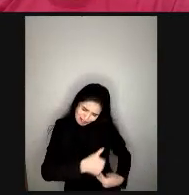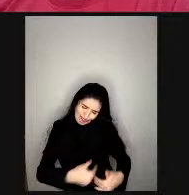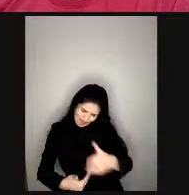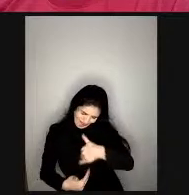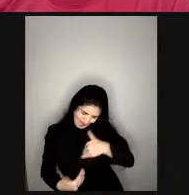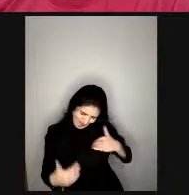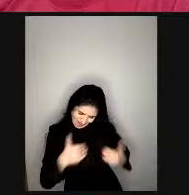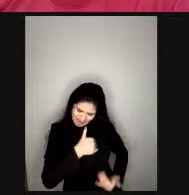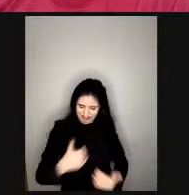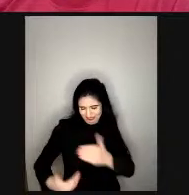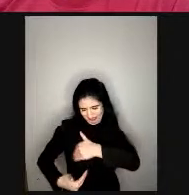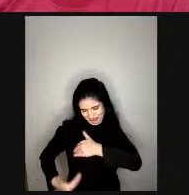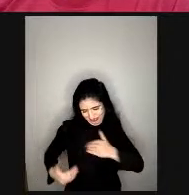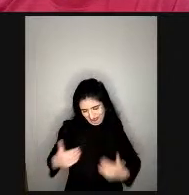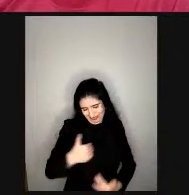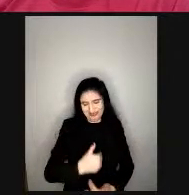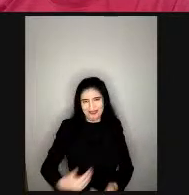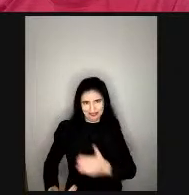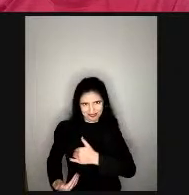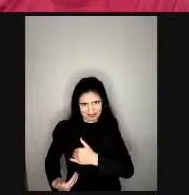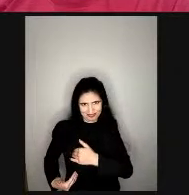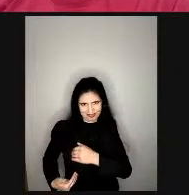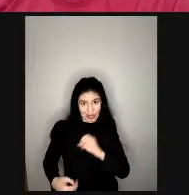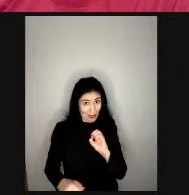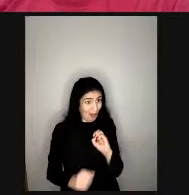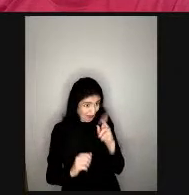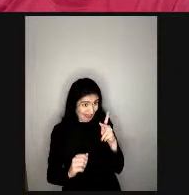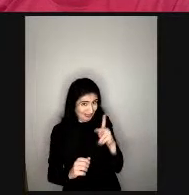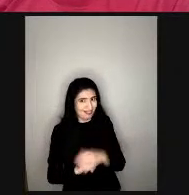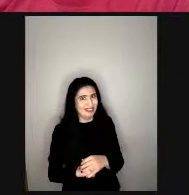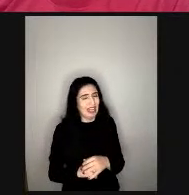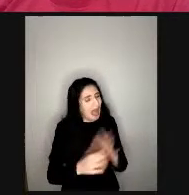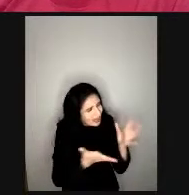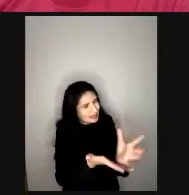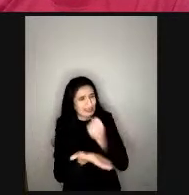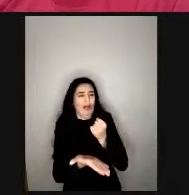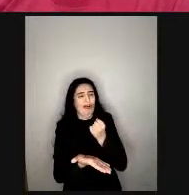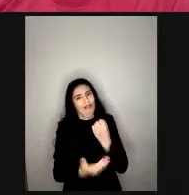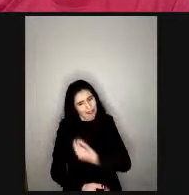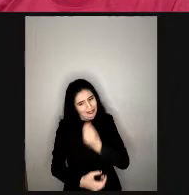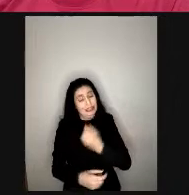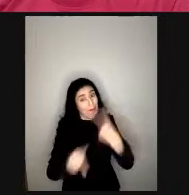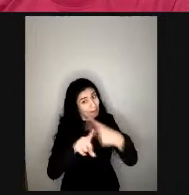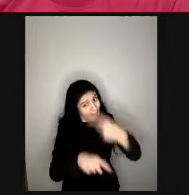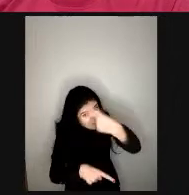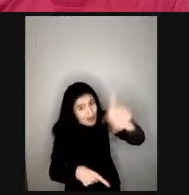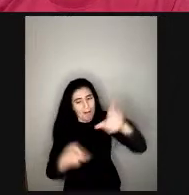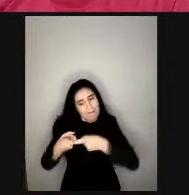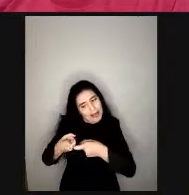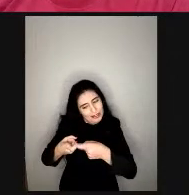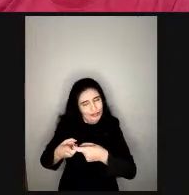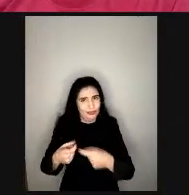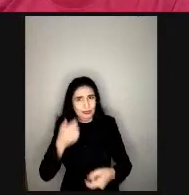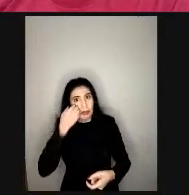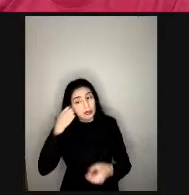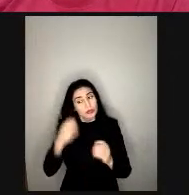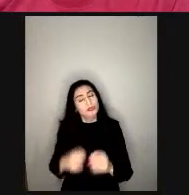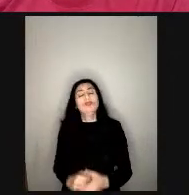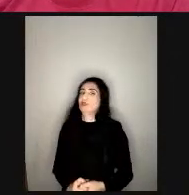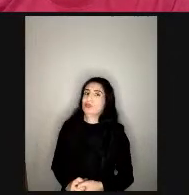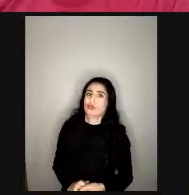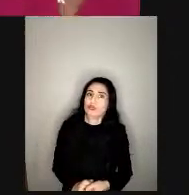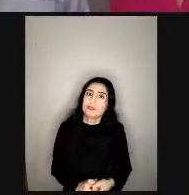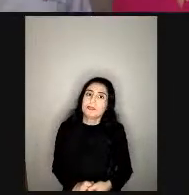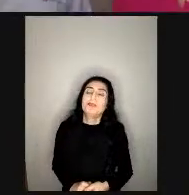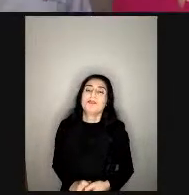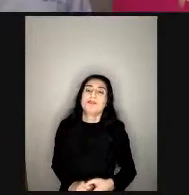realmente se salvar, né? Então, eu queria pedir para a Tânia falar alguma coisa para nós, porque sempre nos